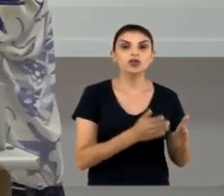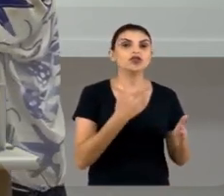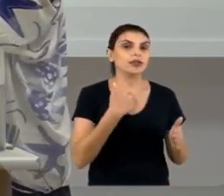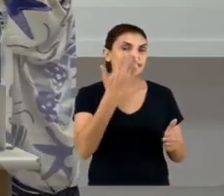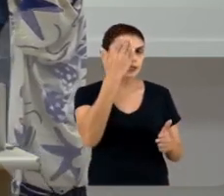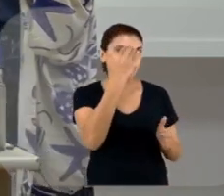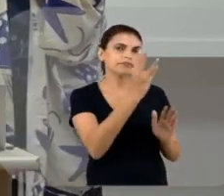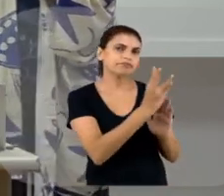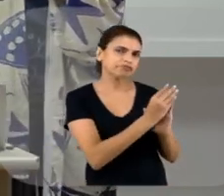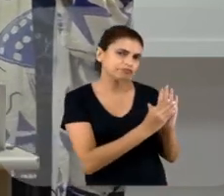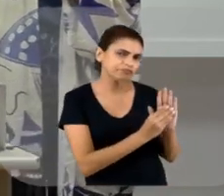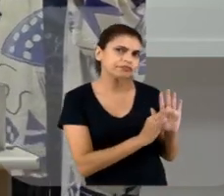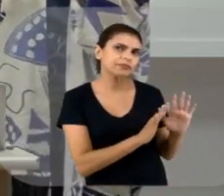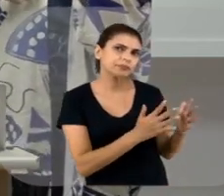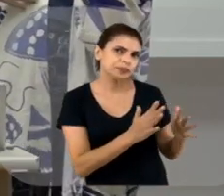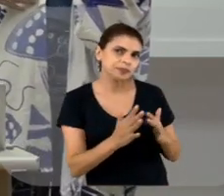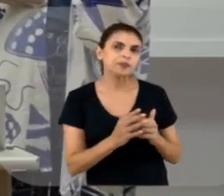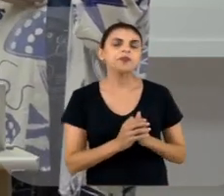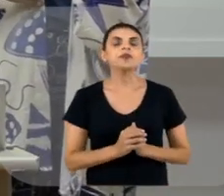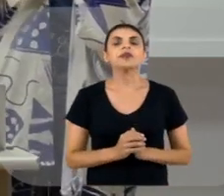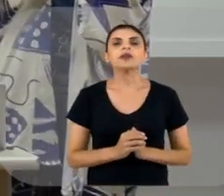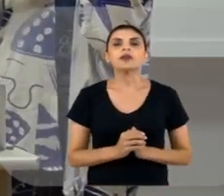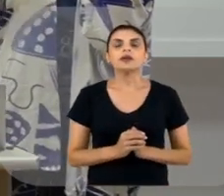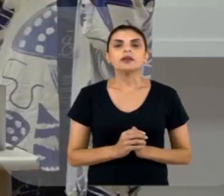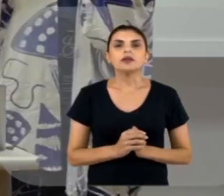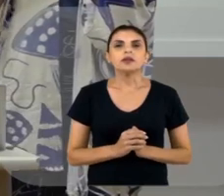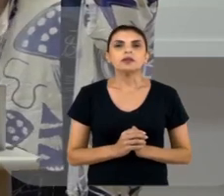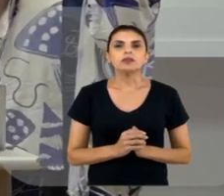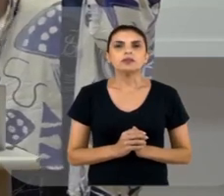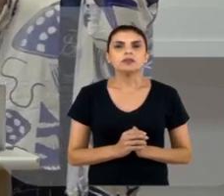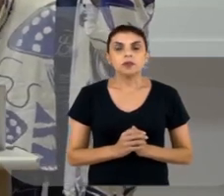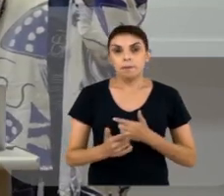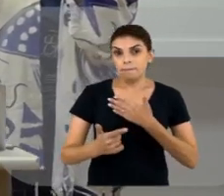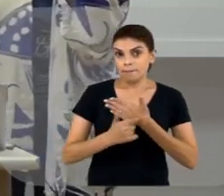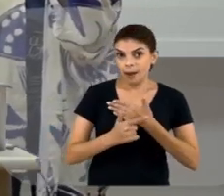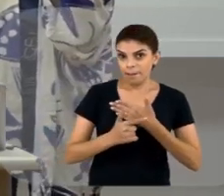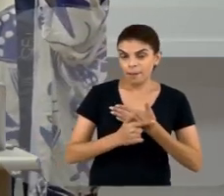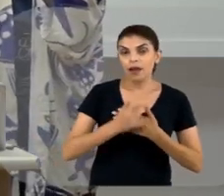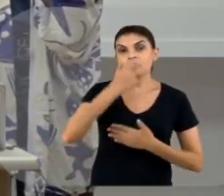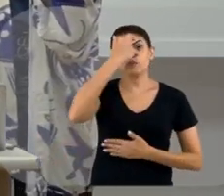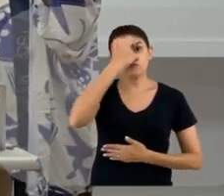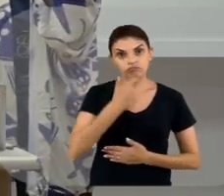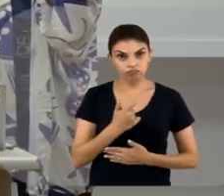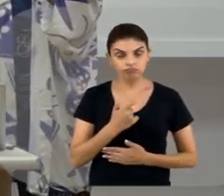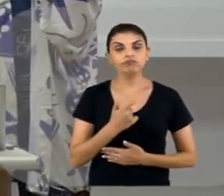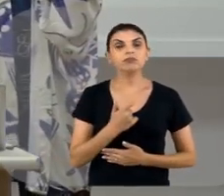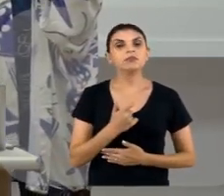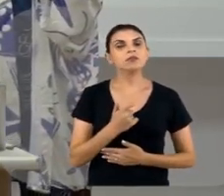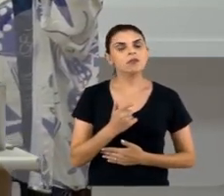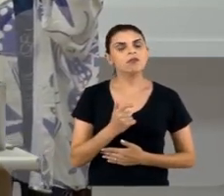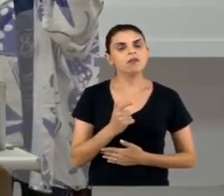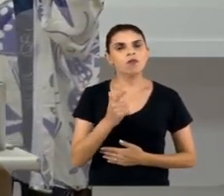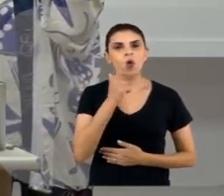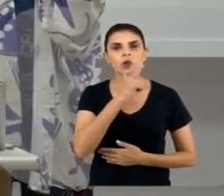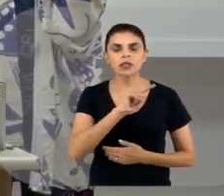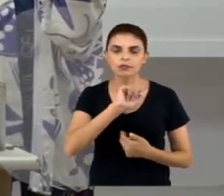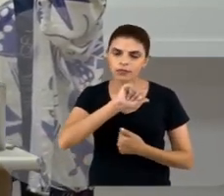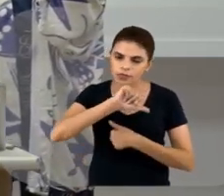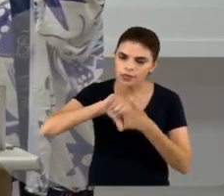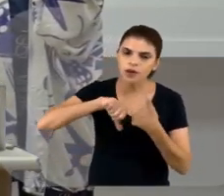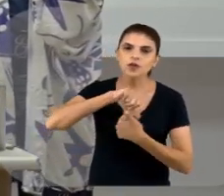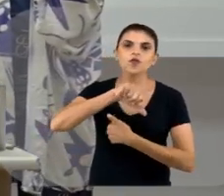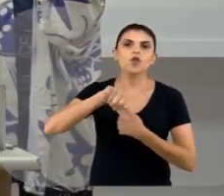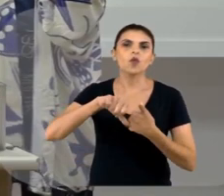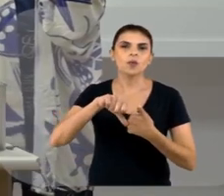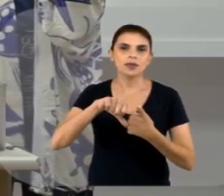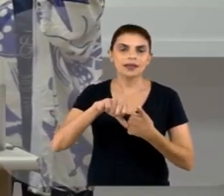gente só tem mulher no campus, a gente. Então, é um papel do designer educacional que vai